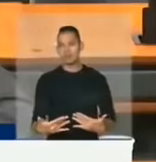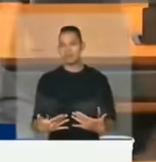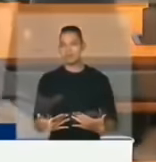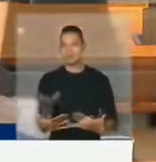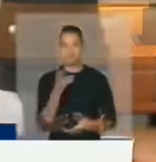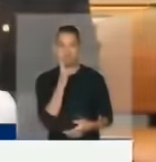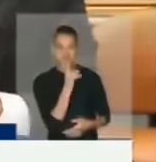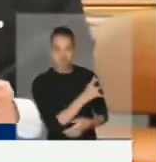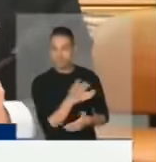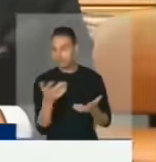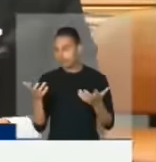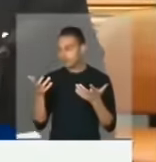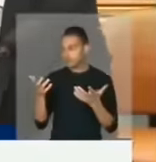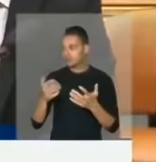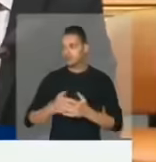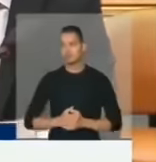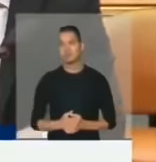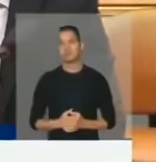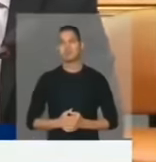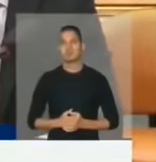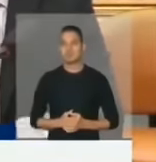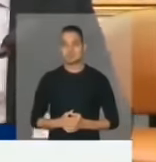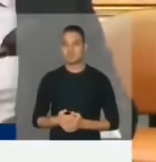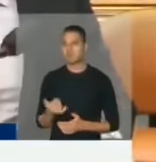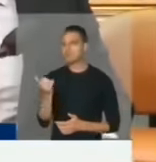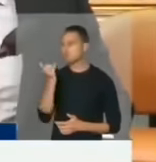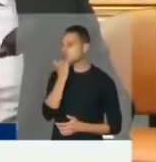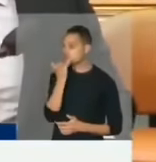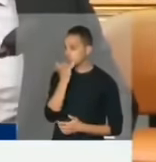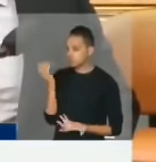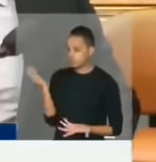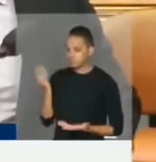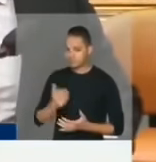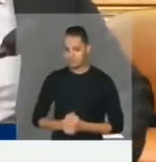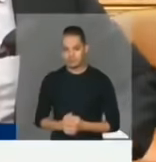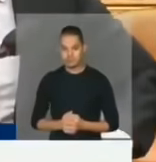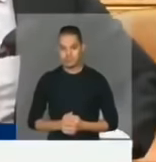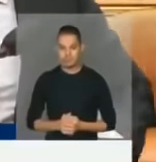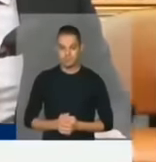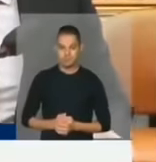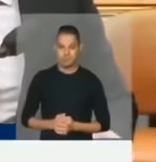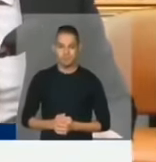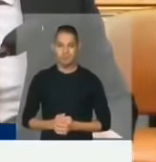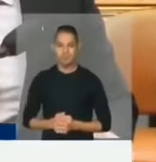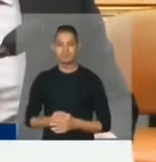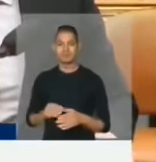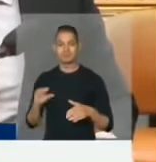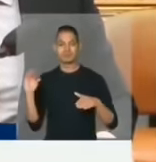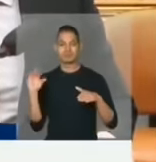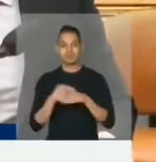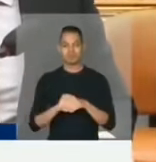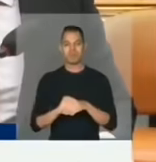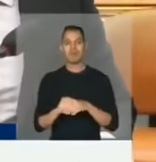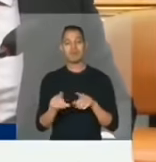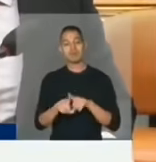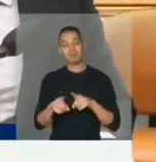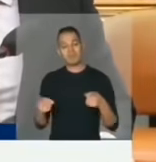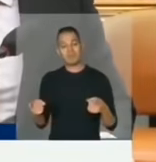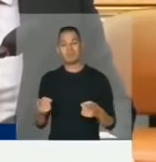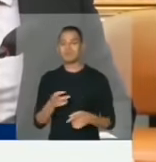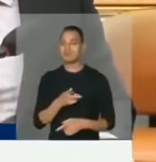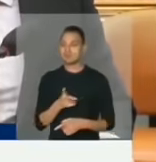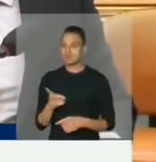desqualificado. Senhor deputado, eu peço até desculpas à autoridade de Vossa Excelência, eu estava redarguindo uma ofensa, mas...